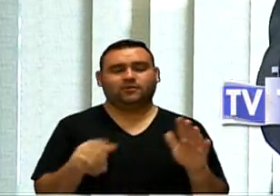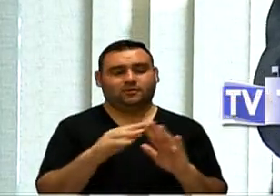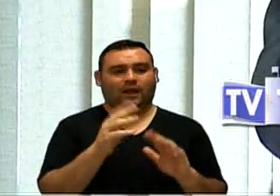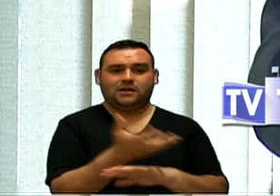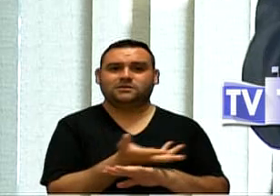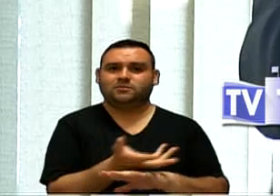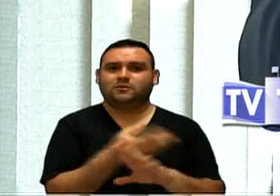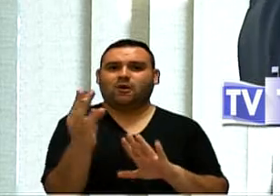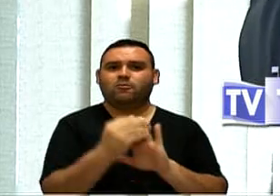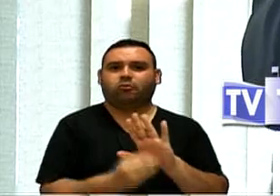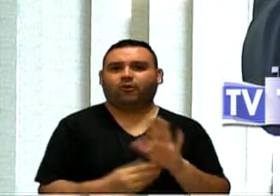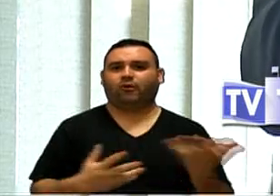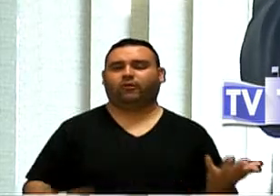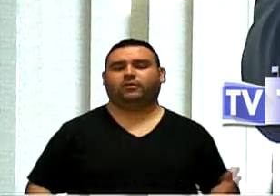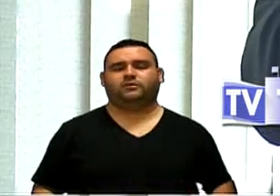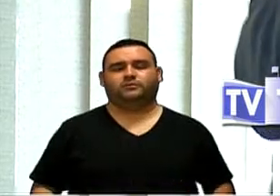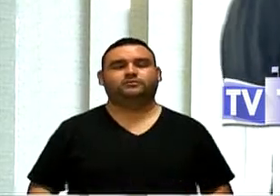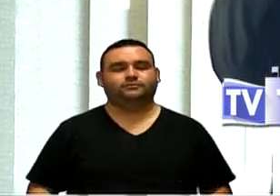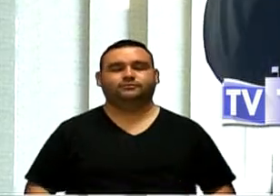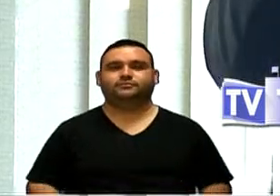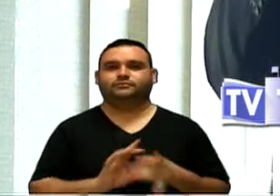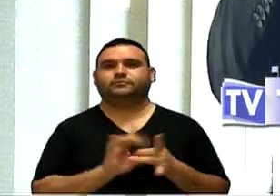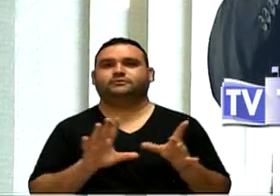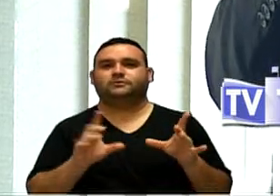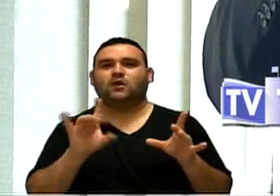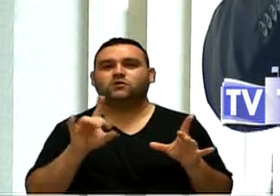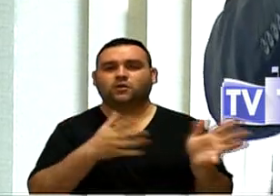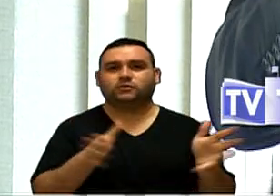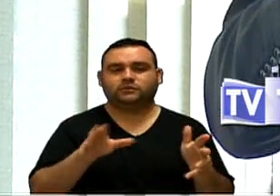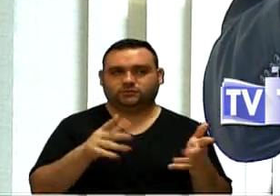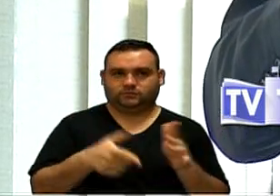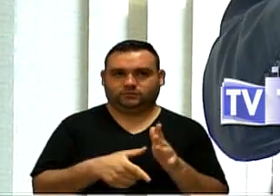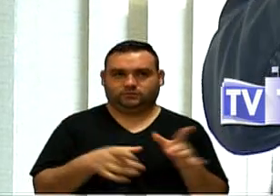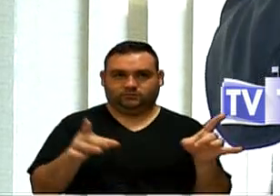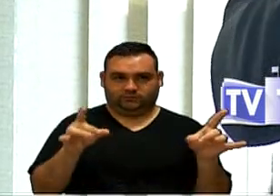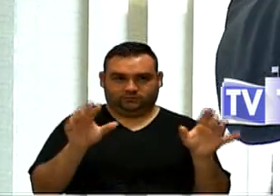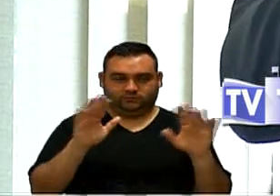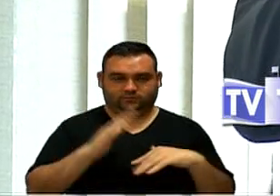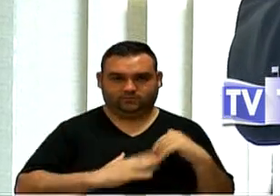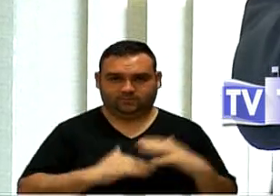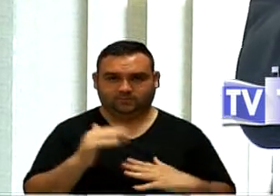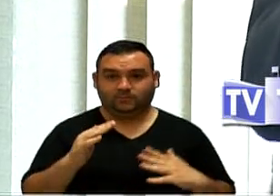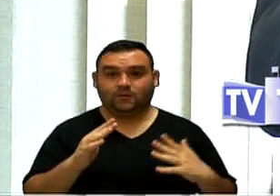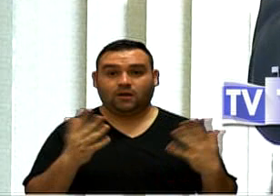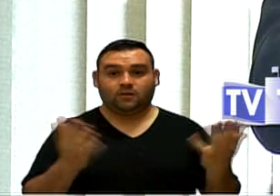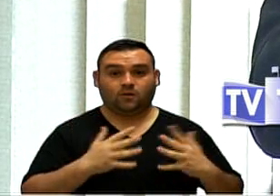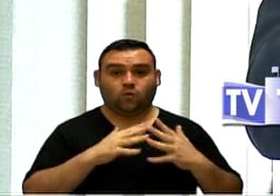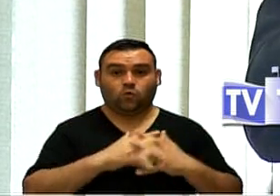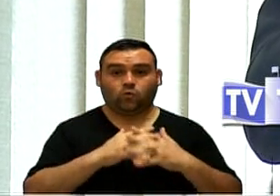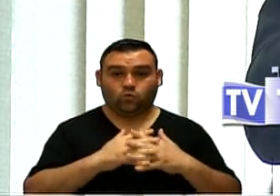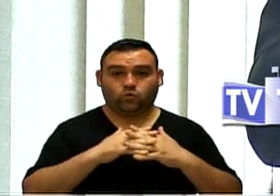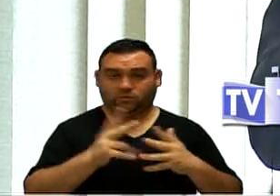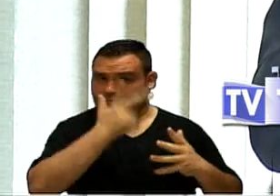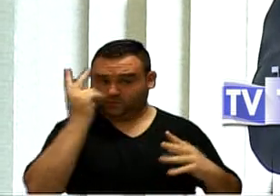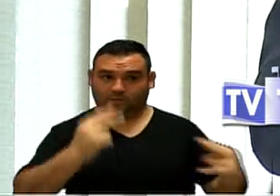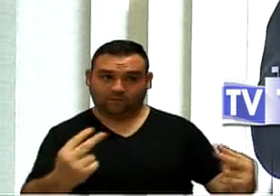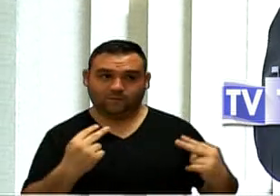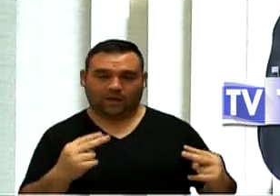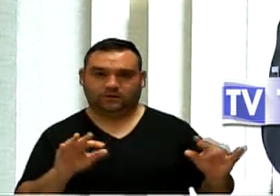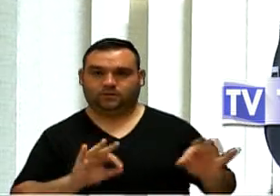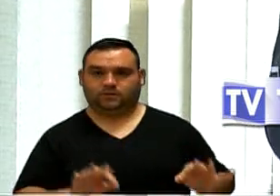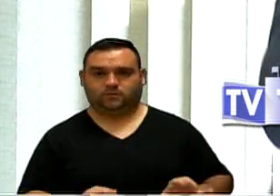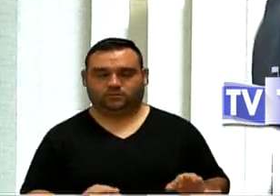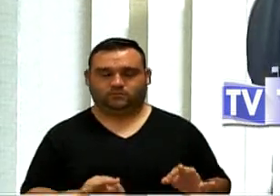senhor presidente. Pois não, mas ó, deixa eu só fazer um encaminhamento prático. Para não confundir quem está nos assistindo, senhor